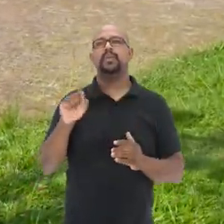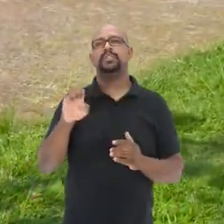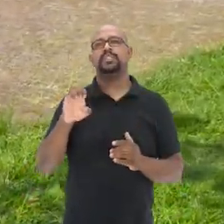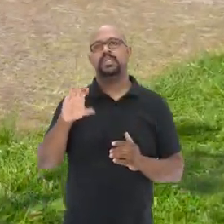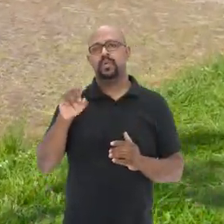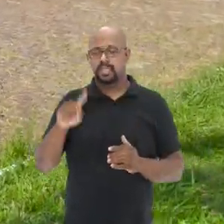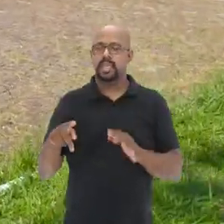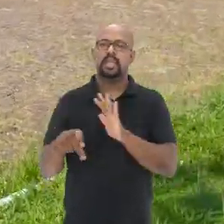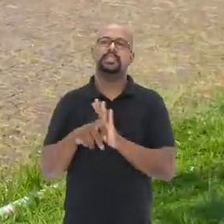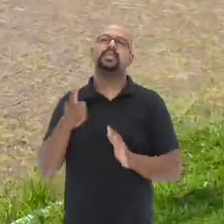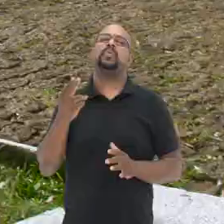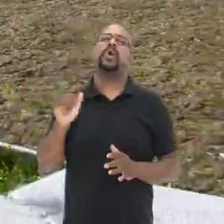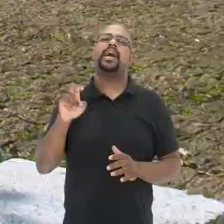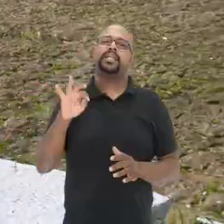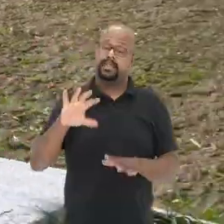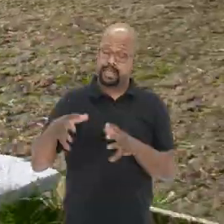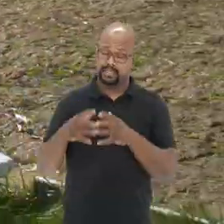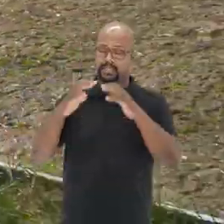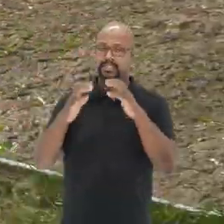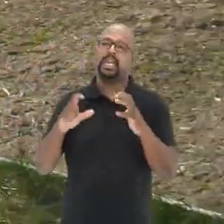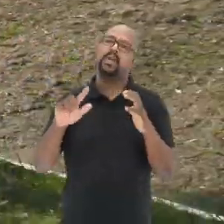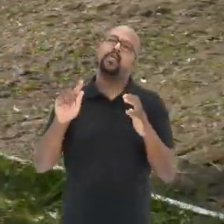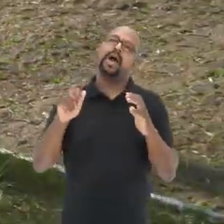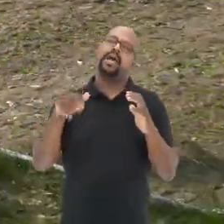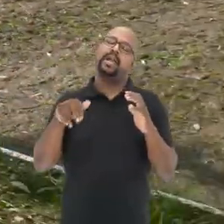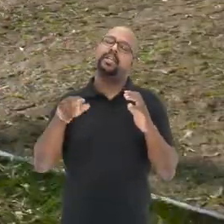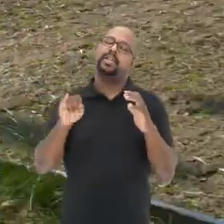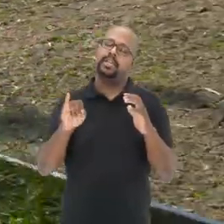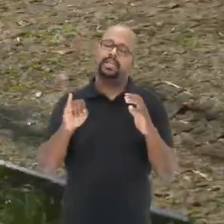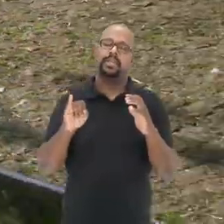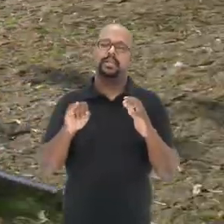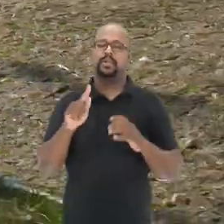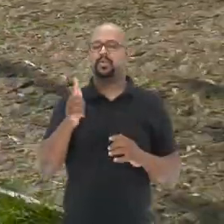Seco, que é da terra indígena Guarita, mas a comunidade lá é Guarani.